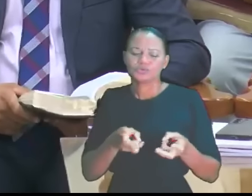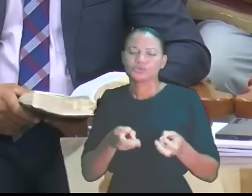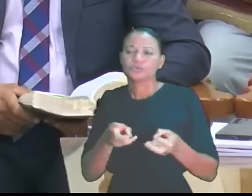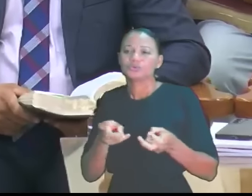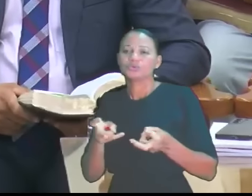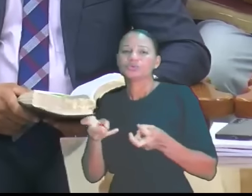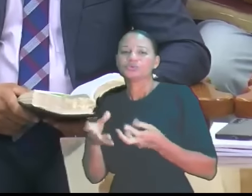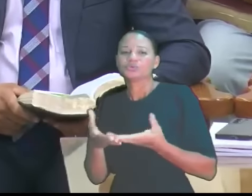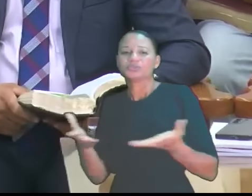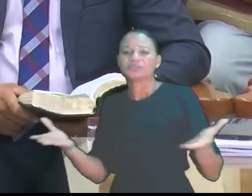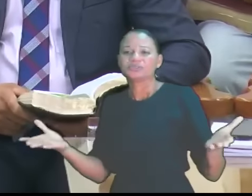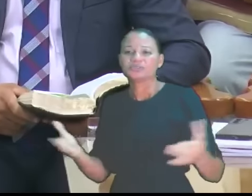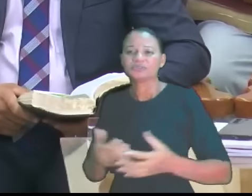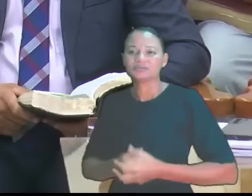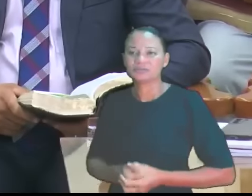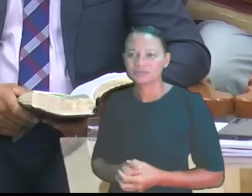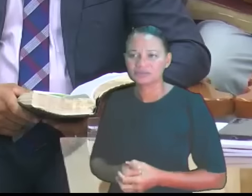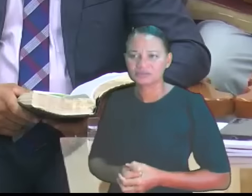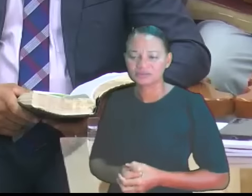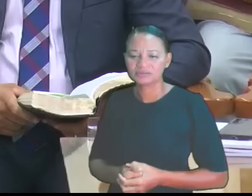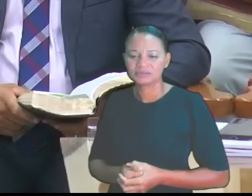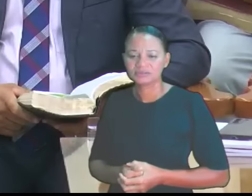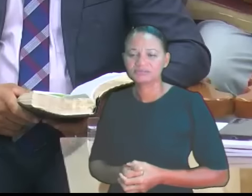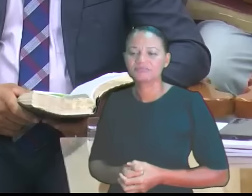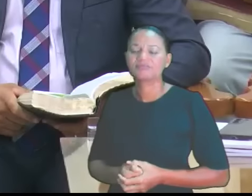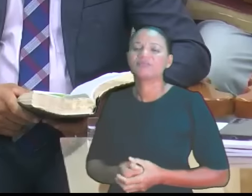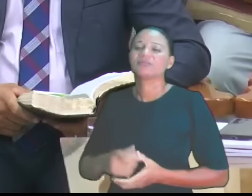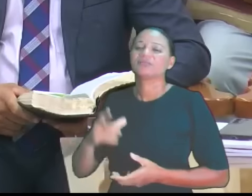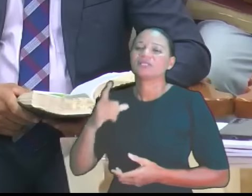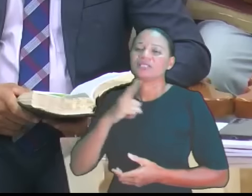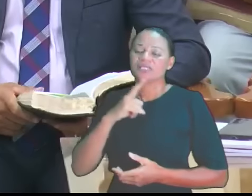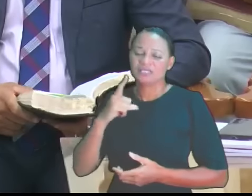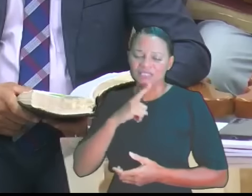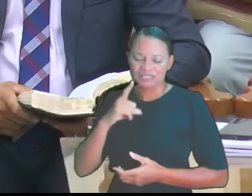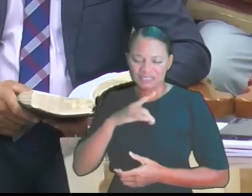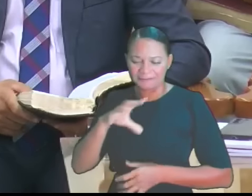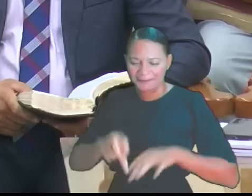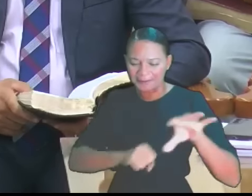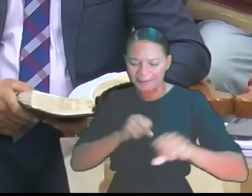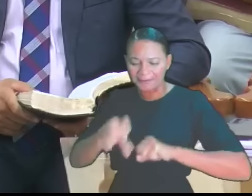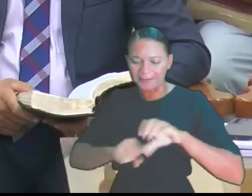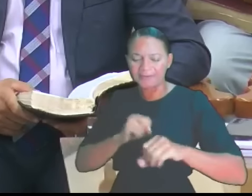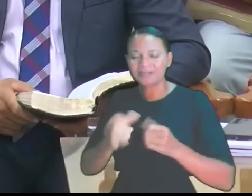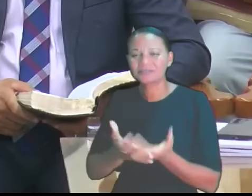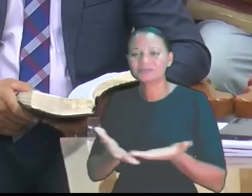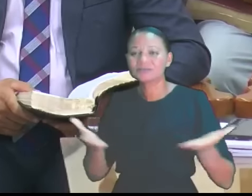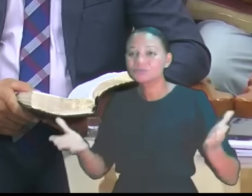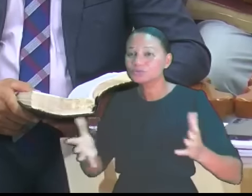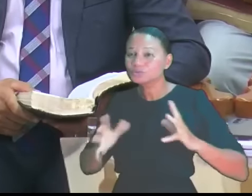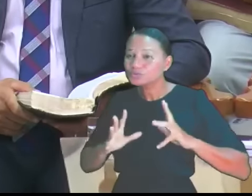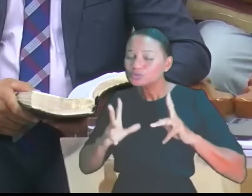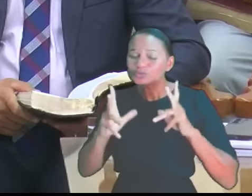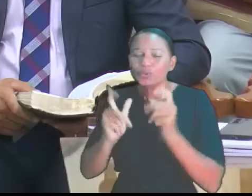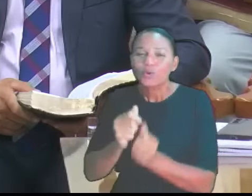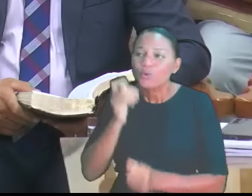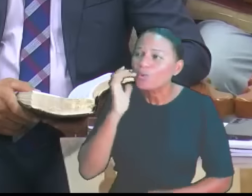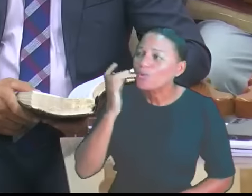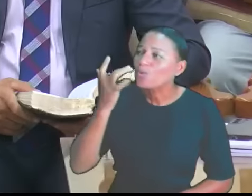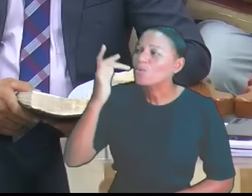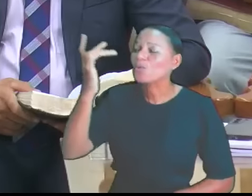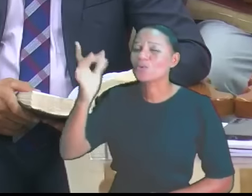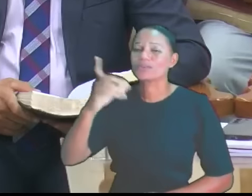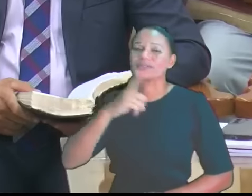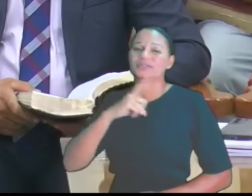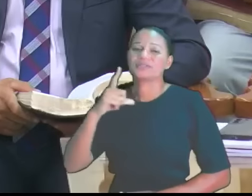Eles saíram abastecidos, irmão. Só que todo o ouro, tudo que eles tinham, é para